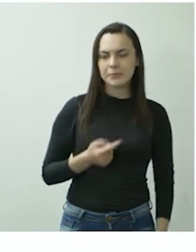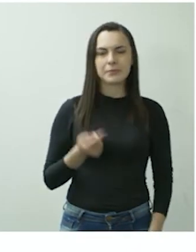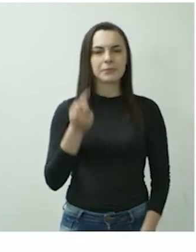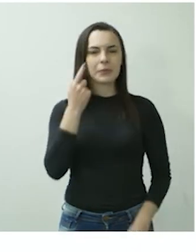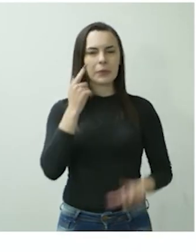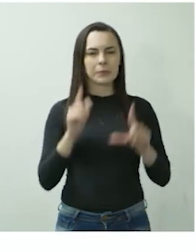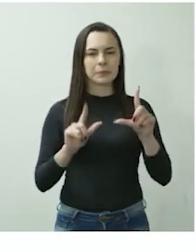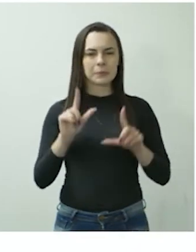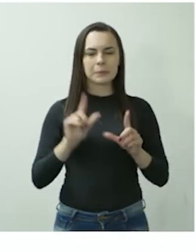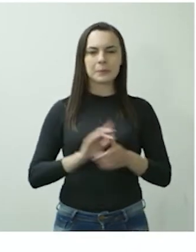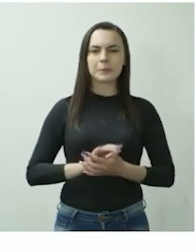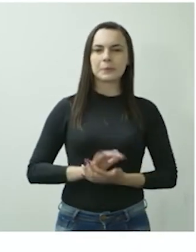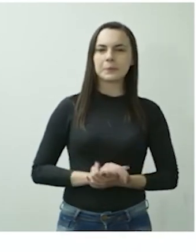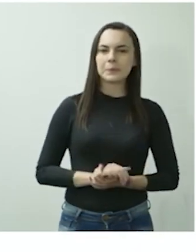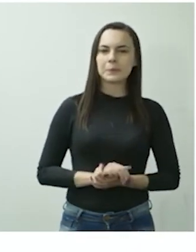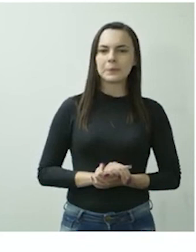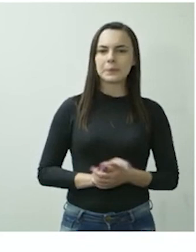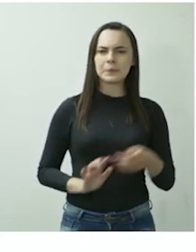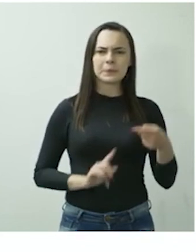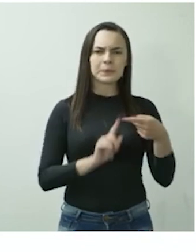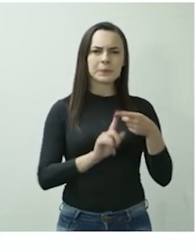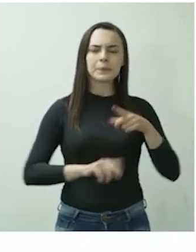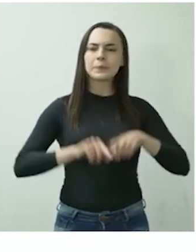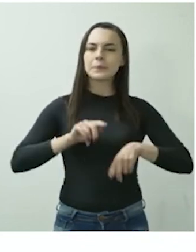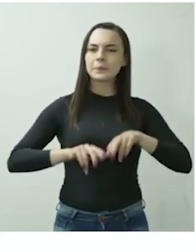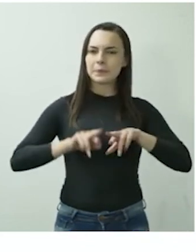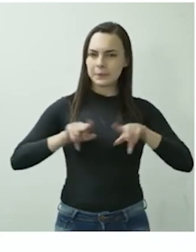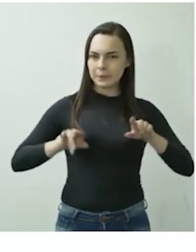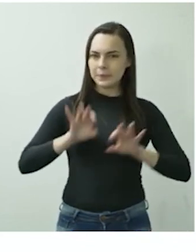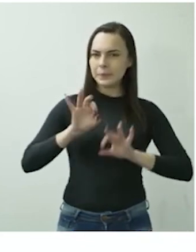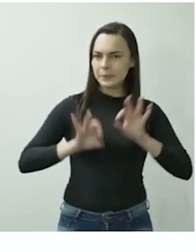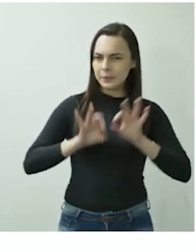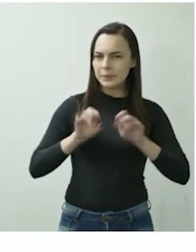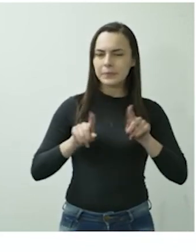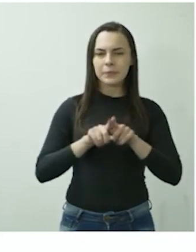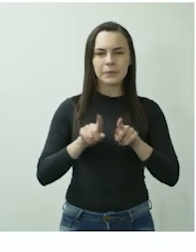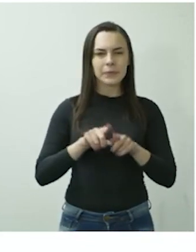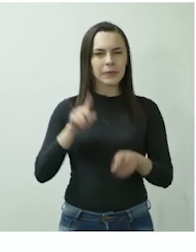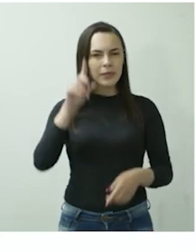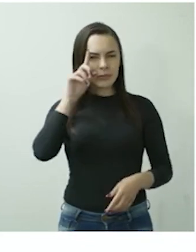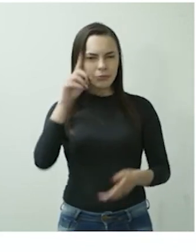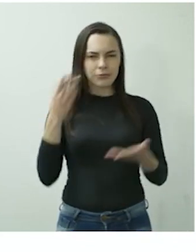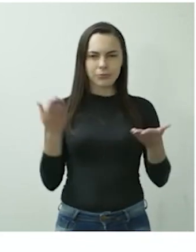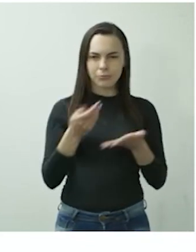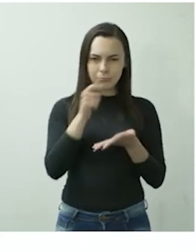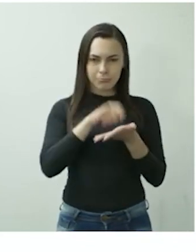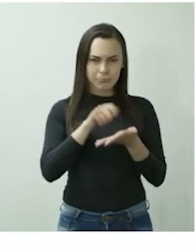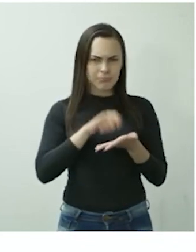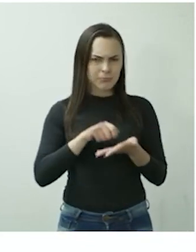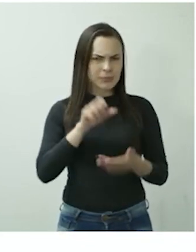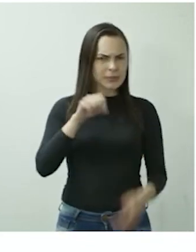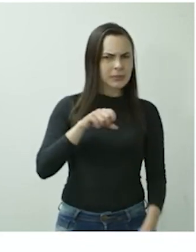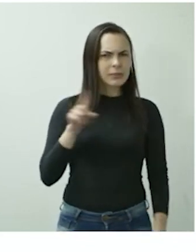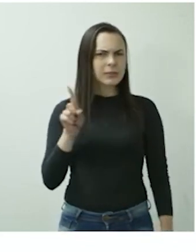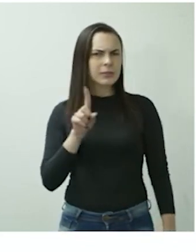de vocês. Nós organizamos os materiais e escrevemos a data no nosso caderno? Sim ou